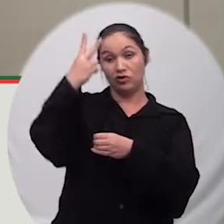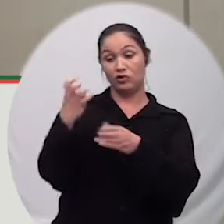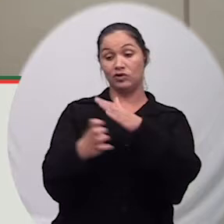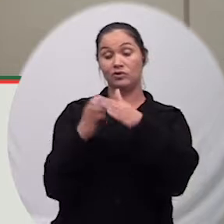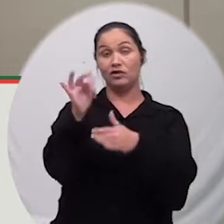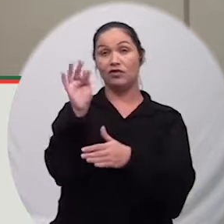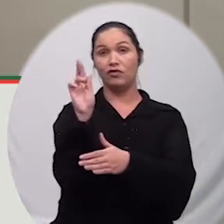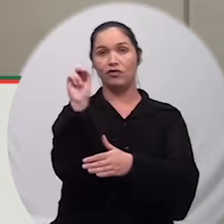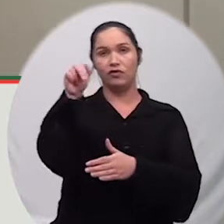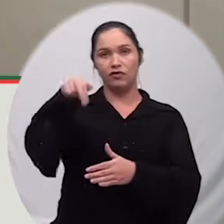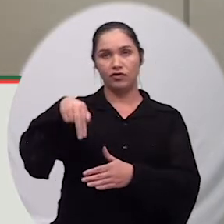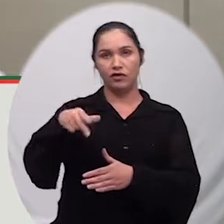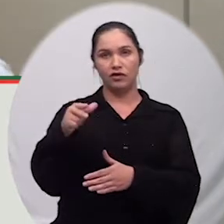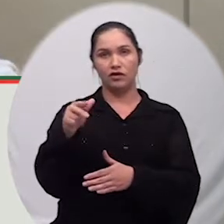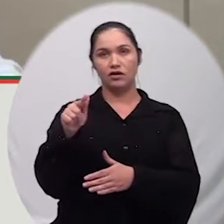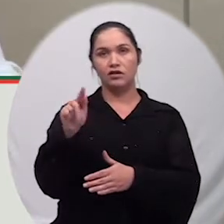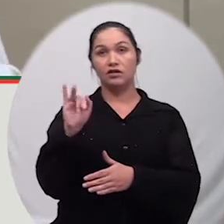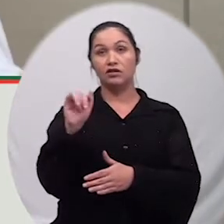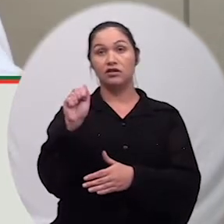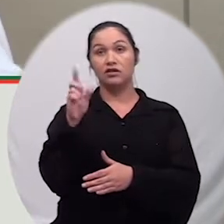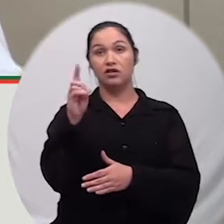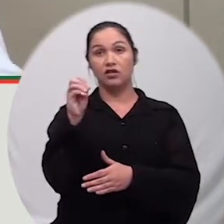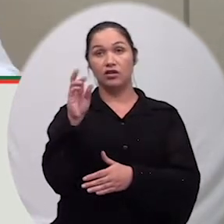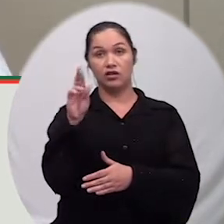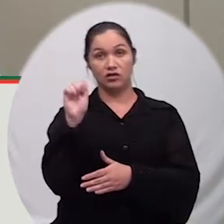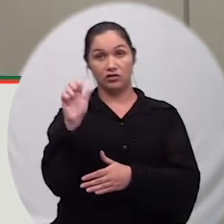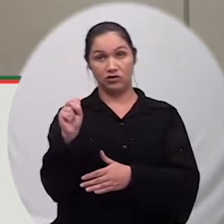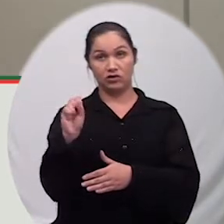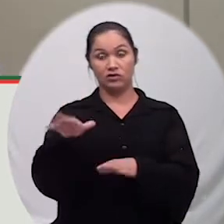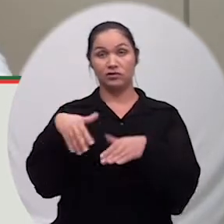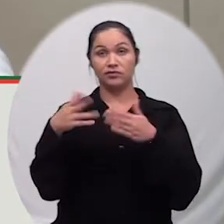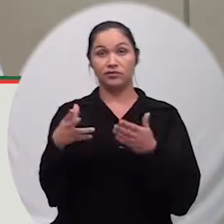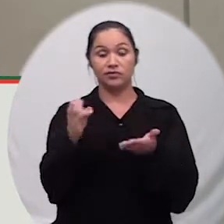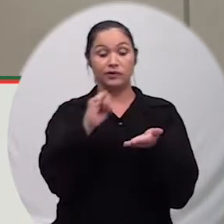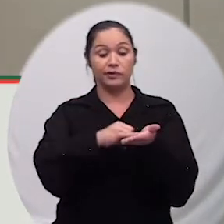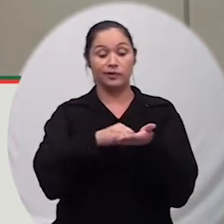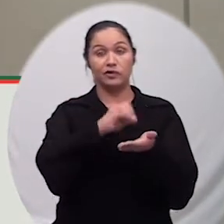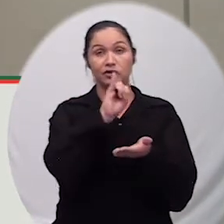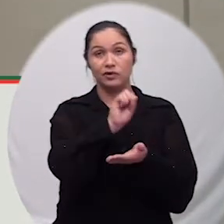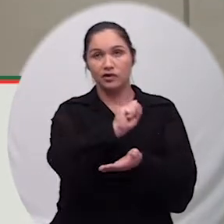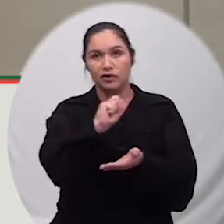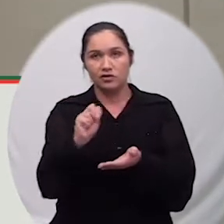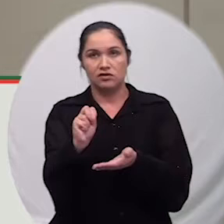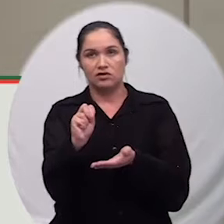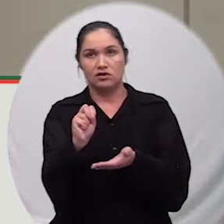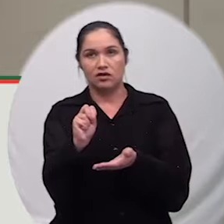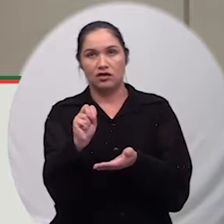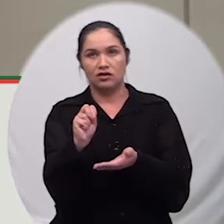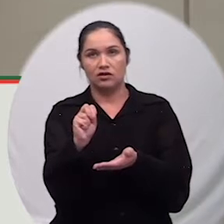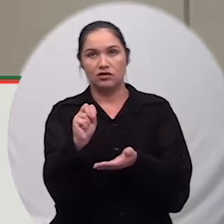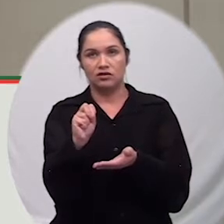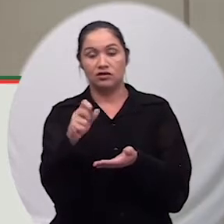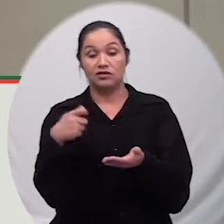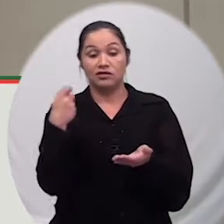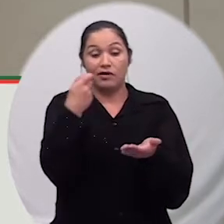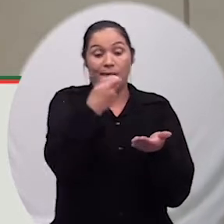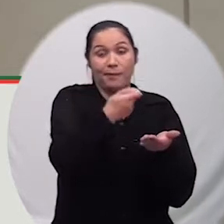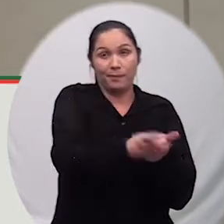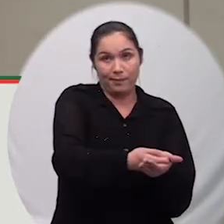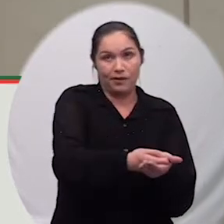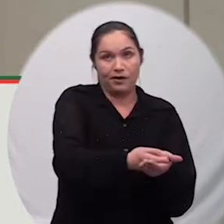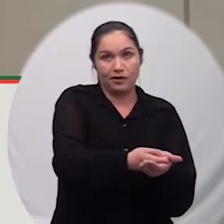e que o ISS arrecadado pelo município advindo dessas duas empresas